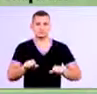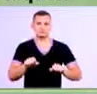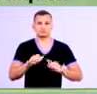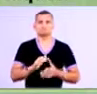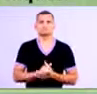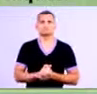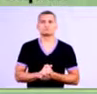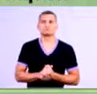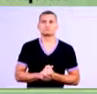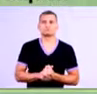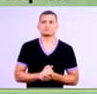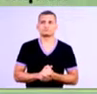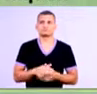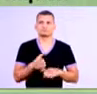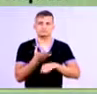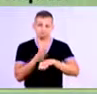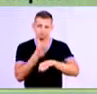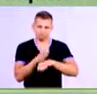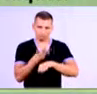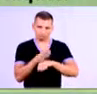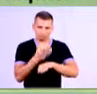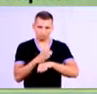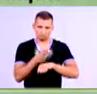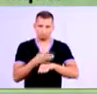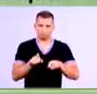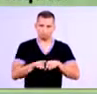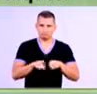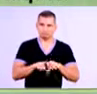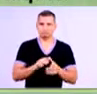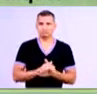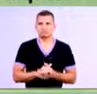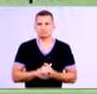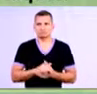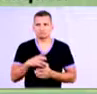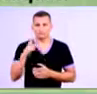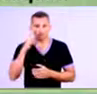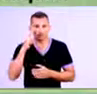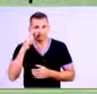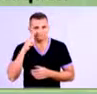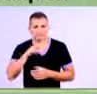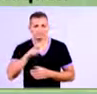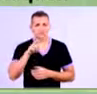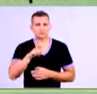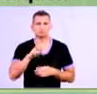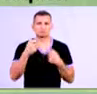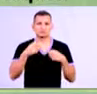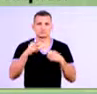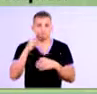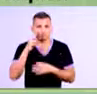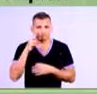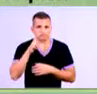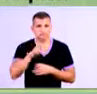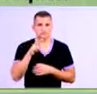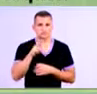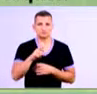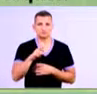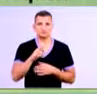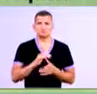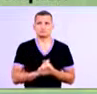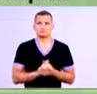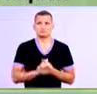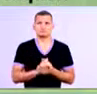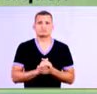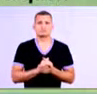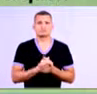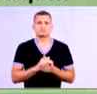Práticas que norteiam os projetos de interface. A visibilidade, ou seja, os itens devem estar visíveis, mensagens do